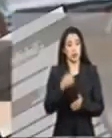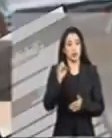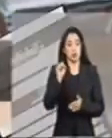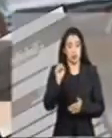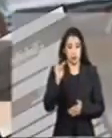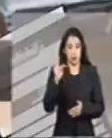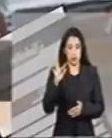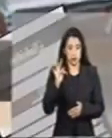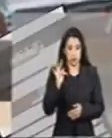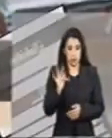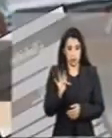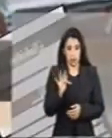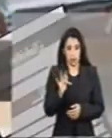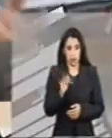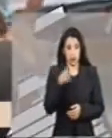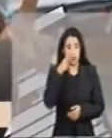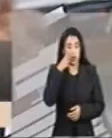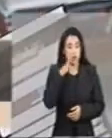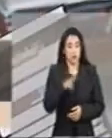visou tão somente